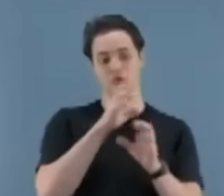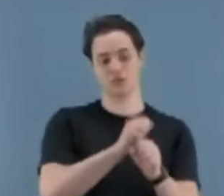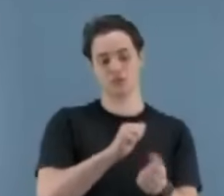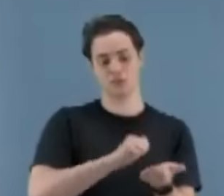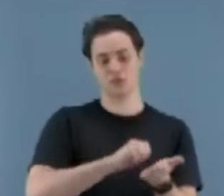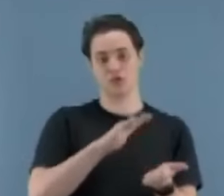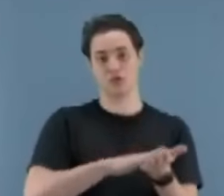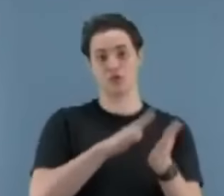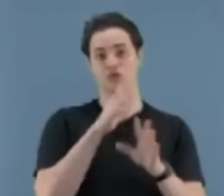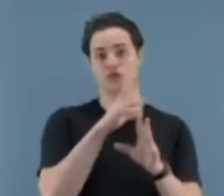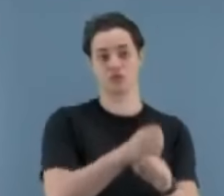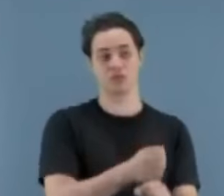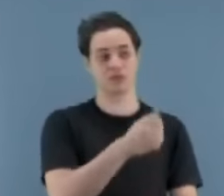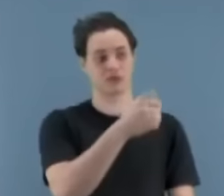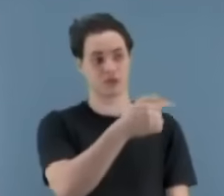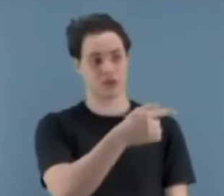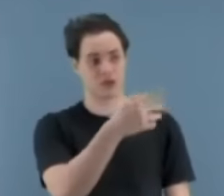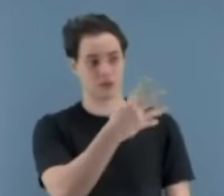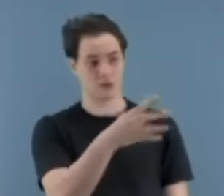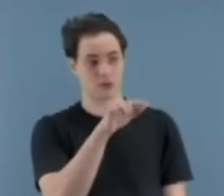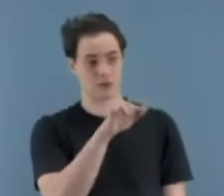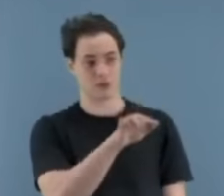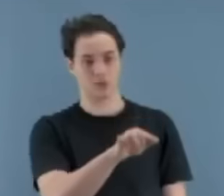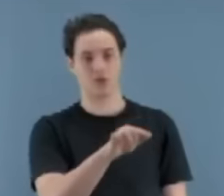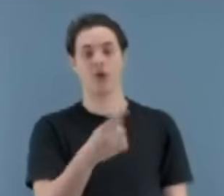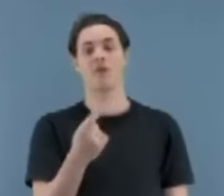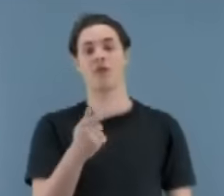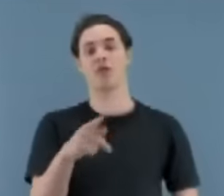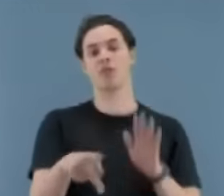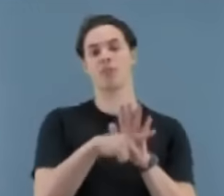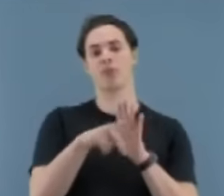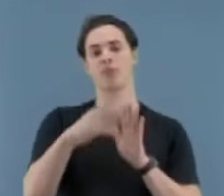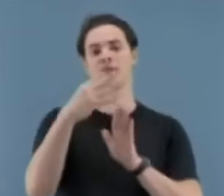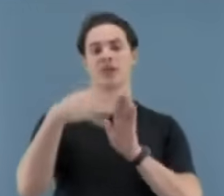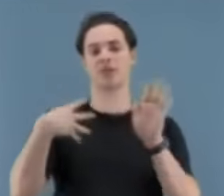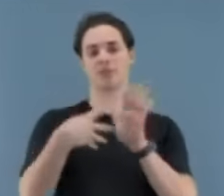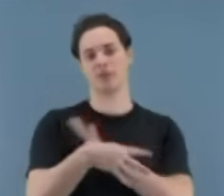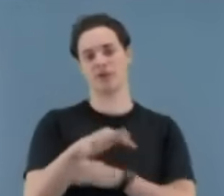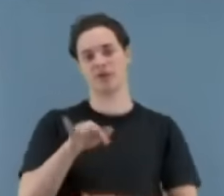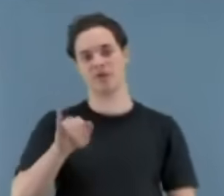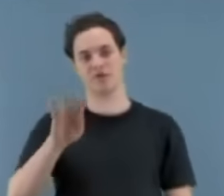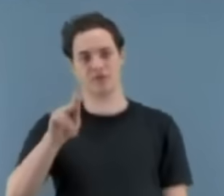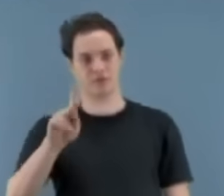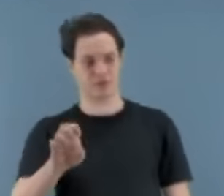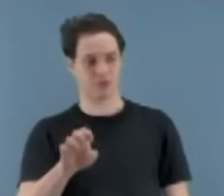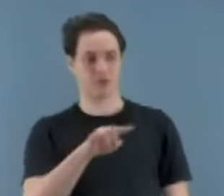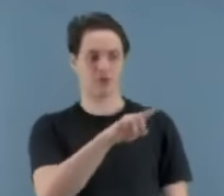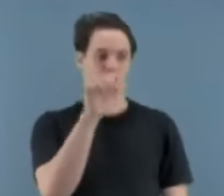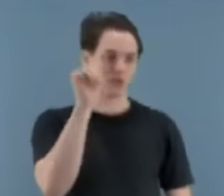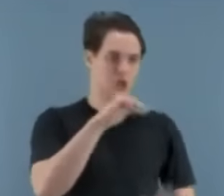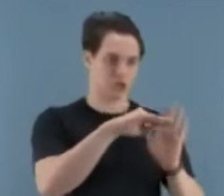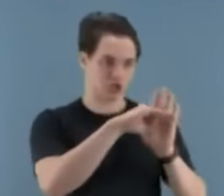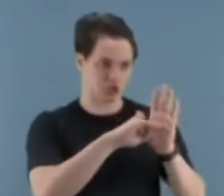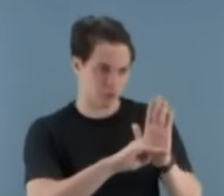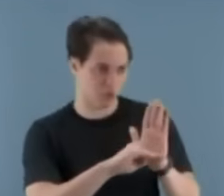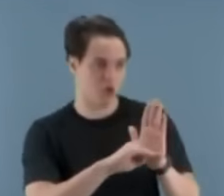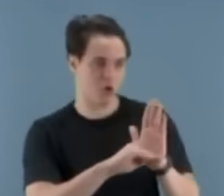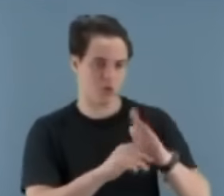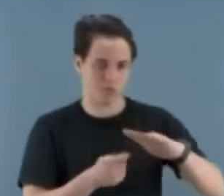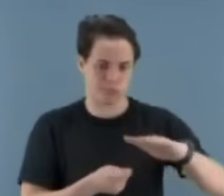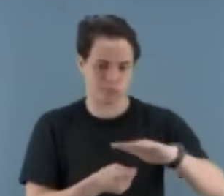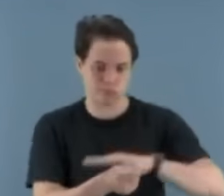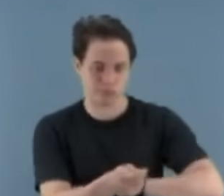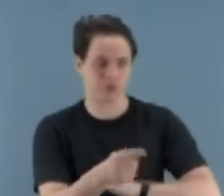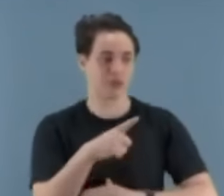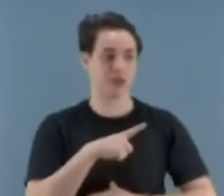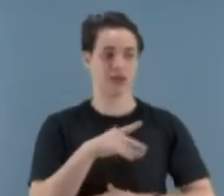carro era 74 mil, o valor da tabela FIPE. 74 mil. Ela bateu as multas, tem um depósito aí, ó, que está entrando